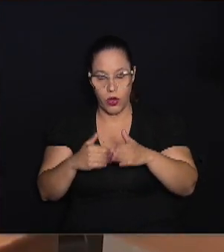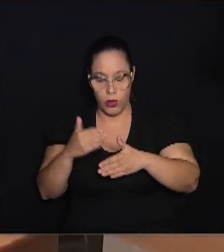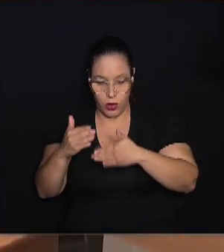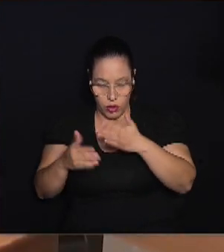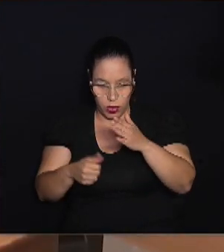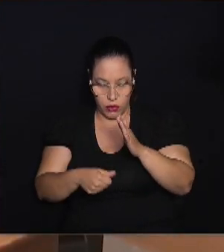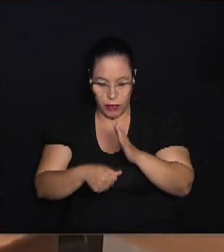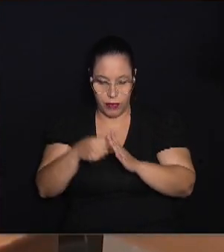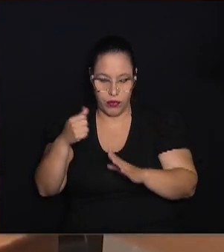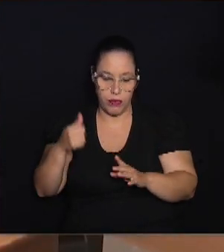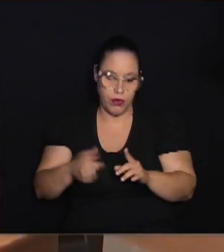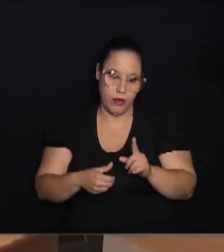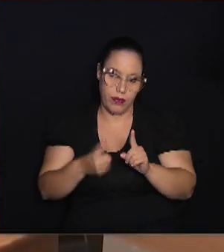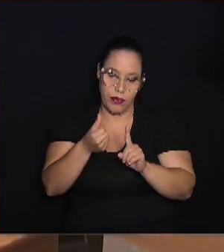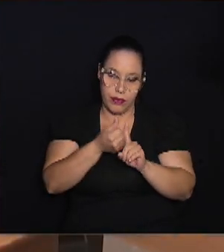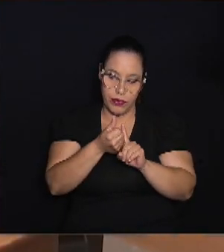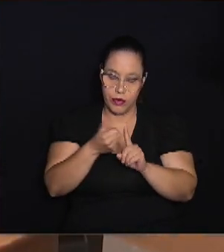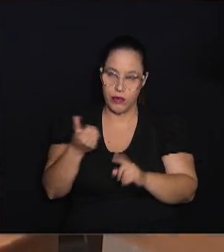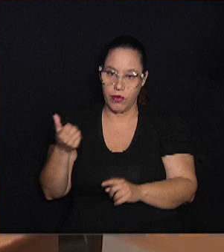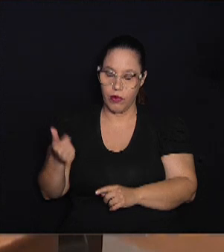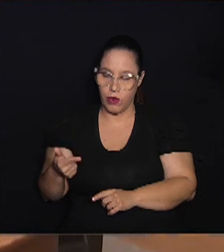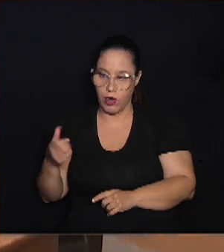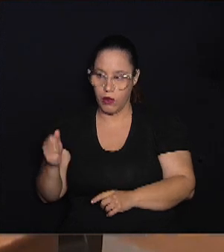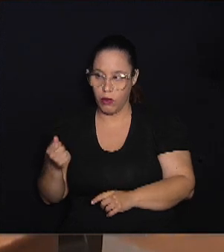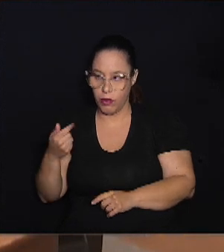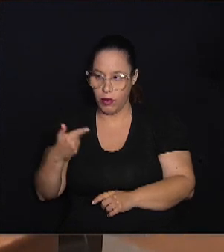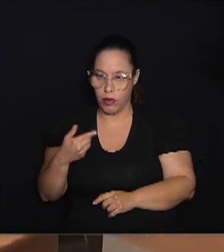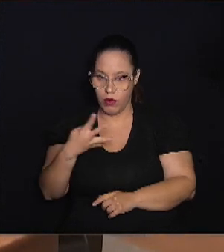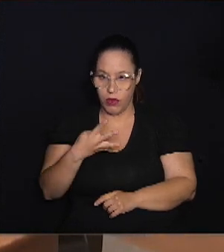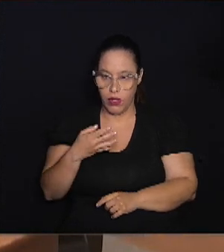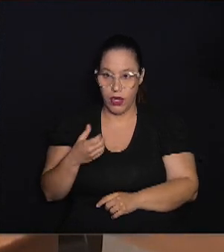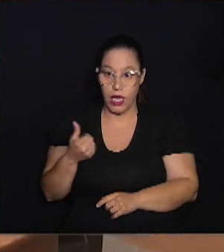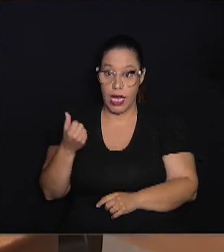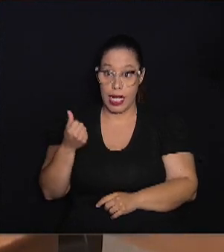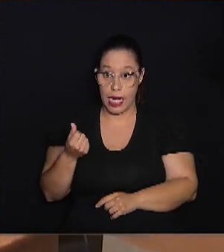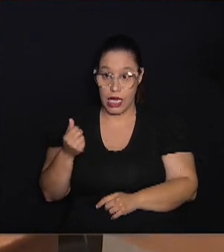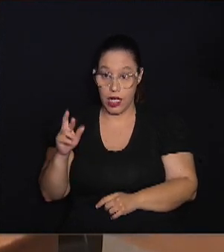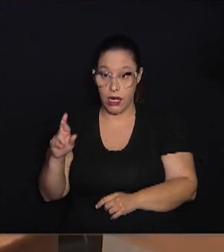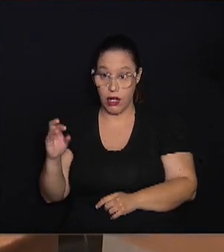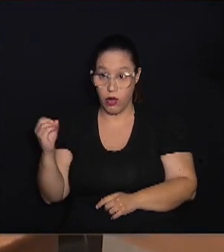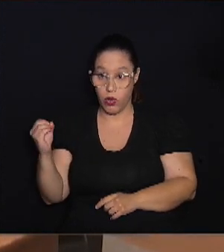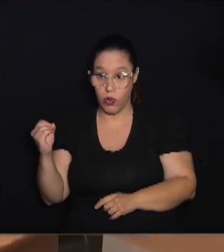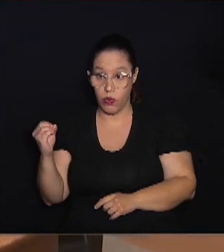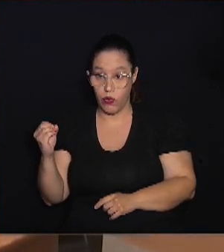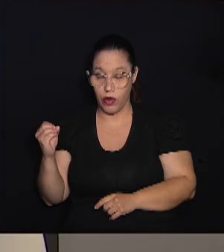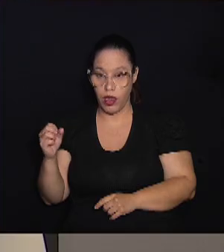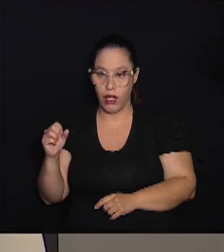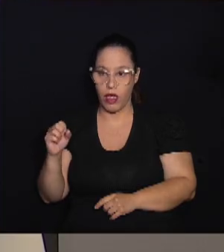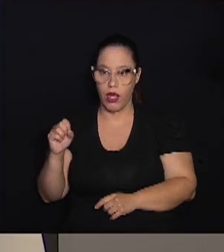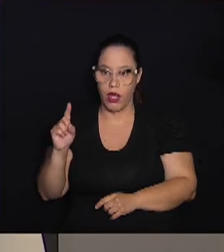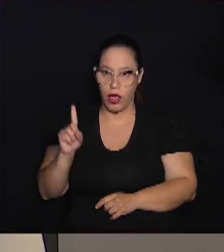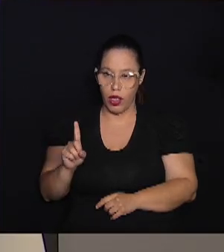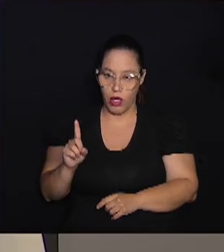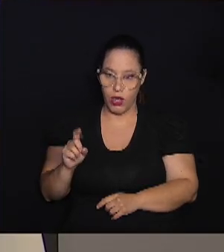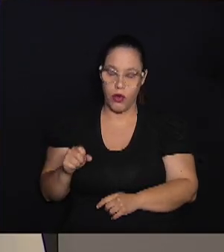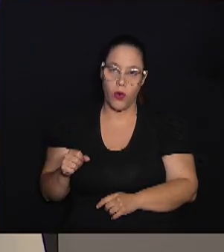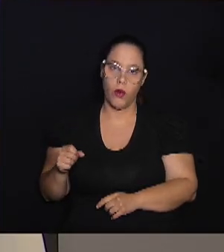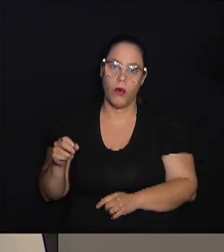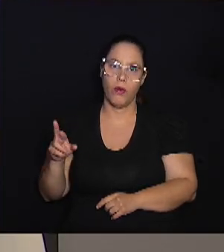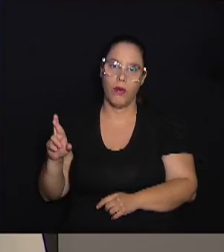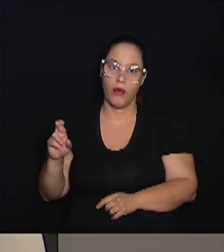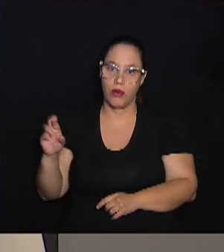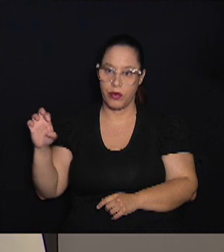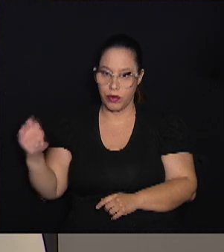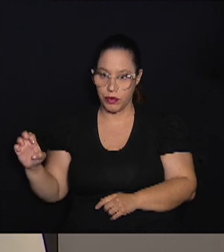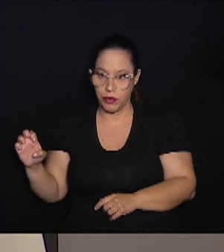de 2024, foram realizadas 6 reuniões ordinárias e 1 extraordinária. Os mais relevantes aqui são